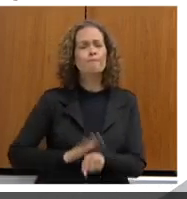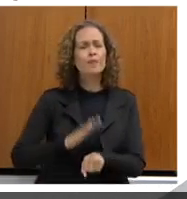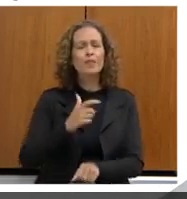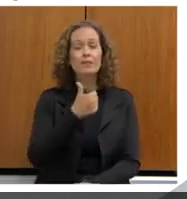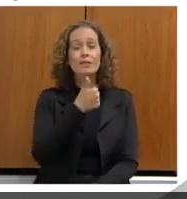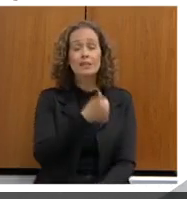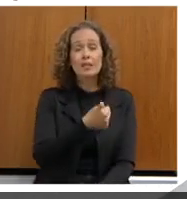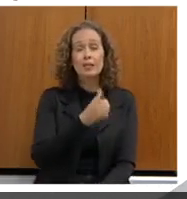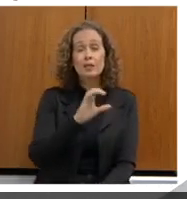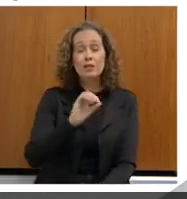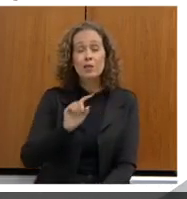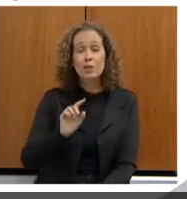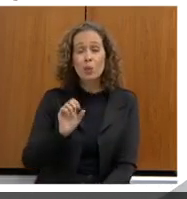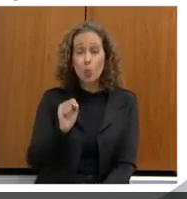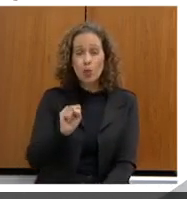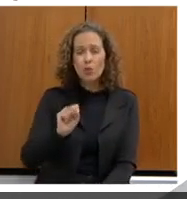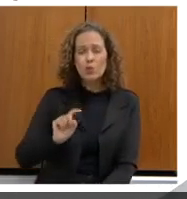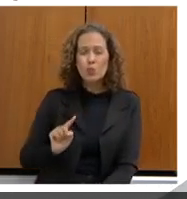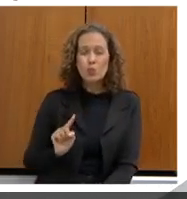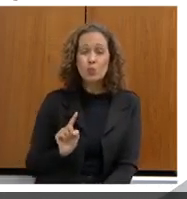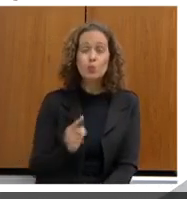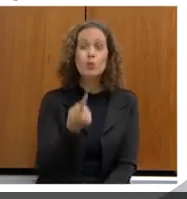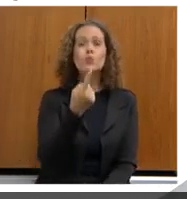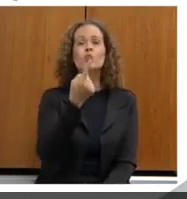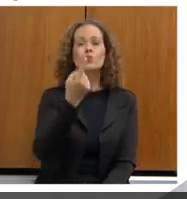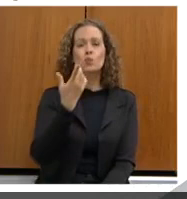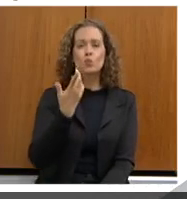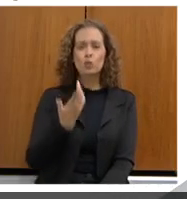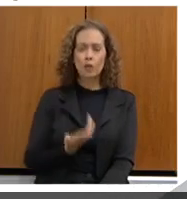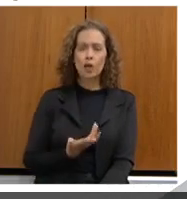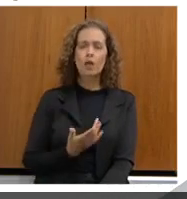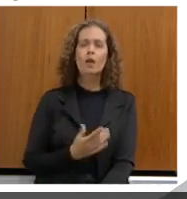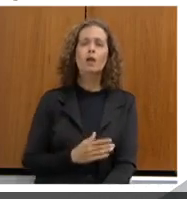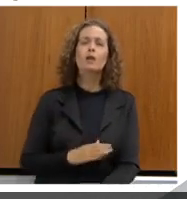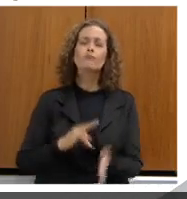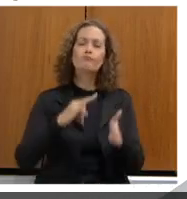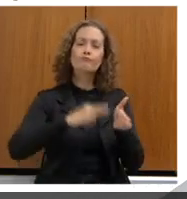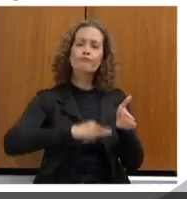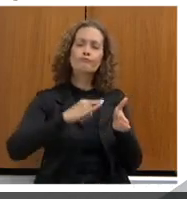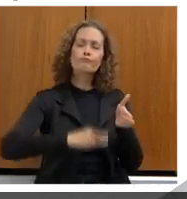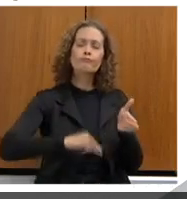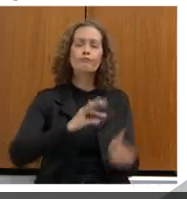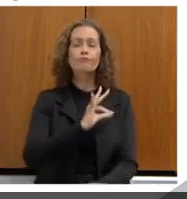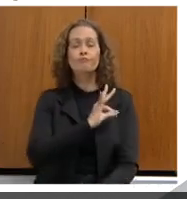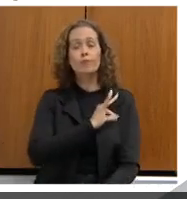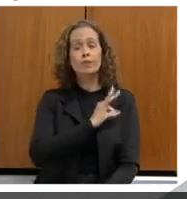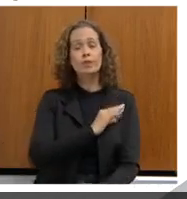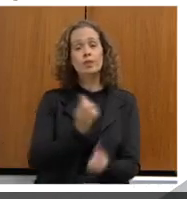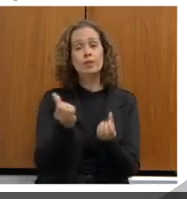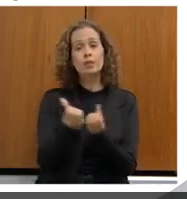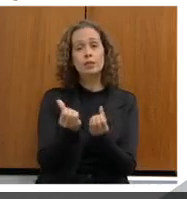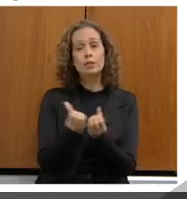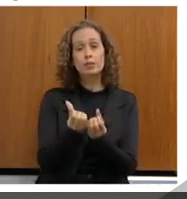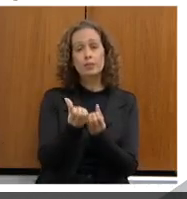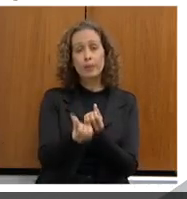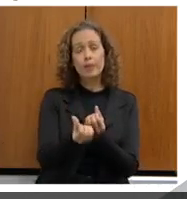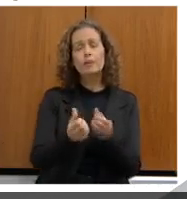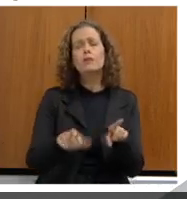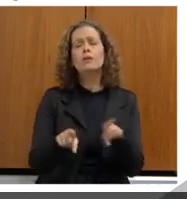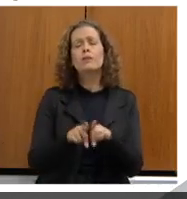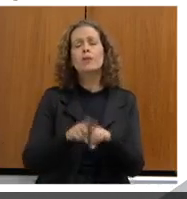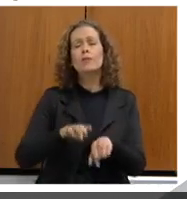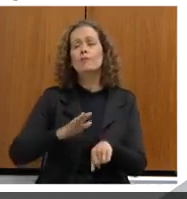108 mil laudos periciais também nesse semestre e mais de